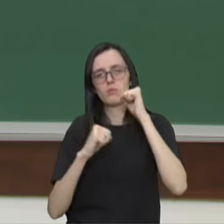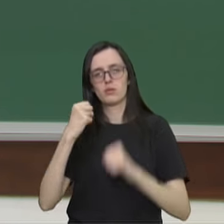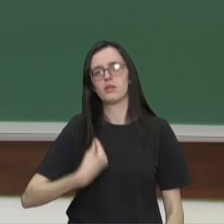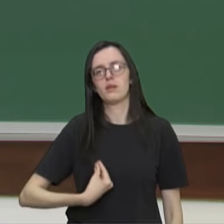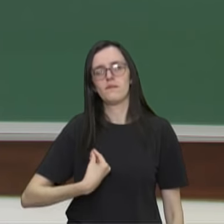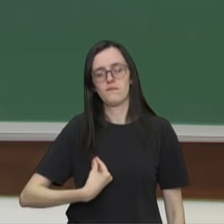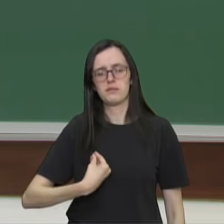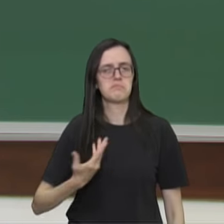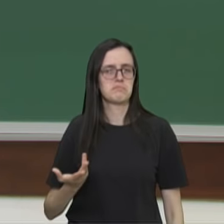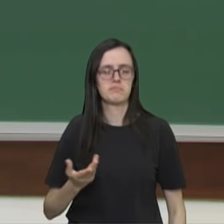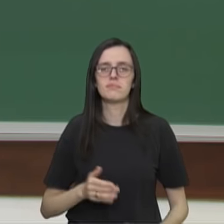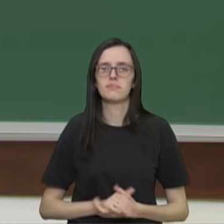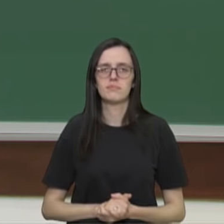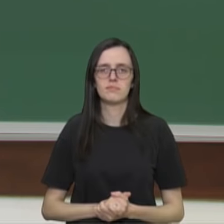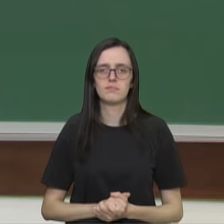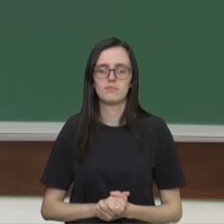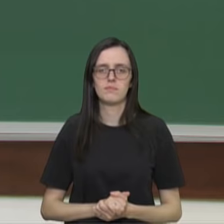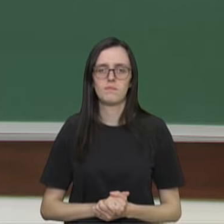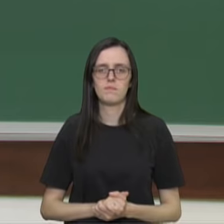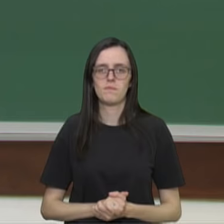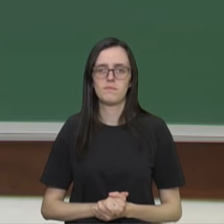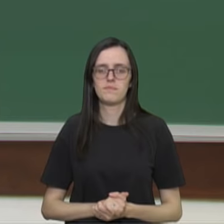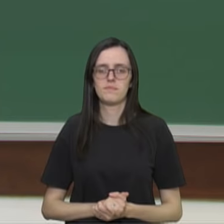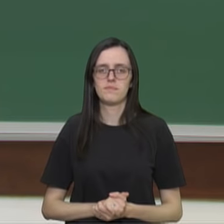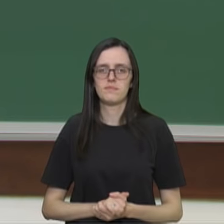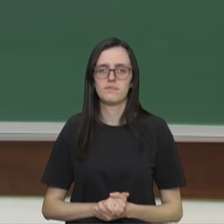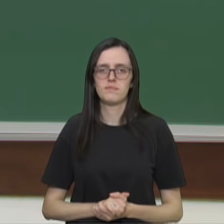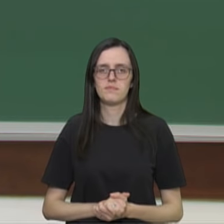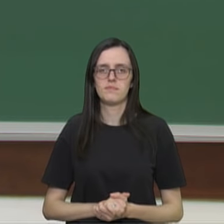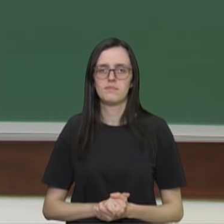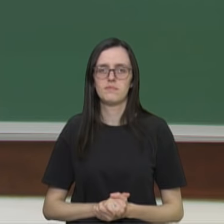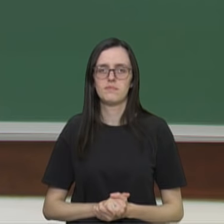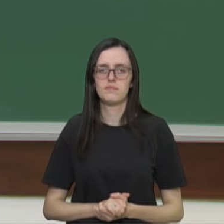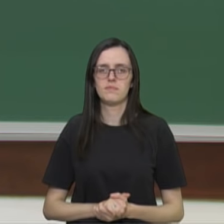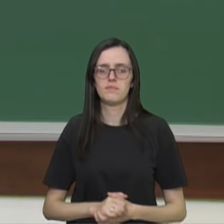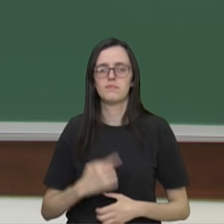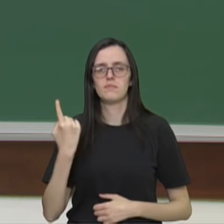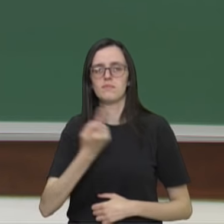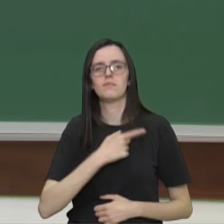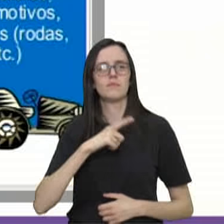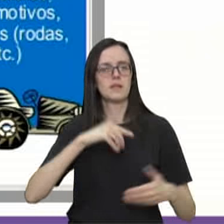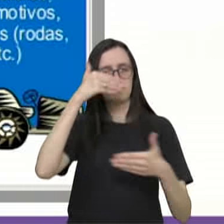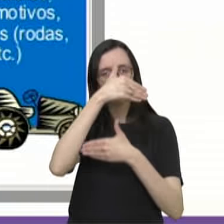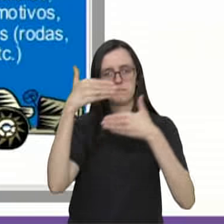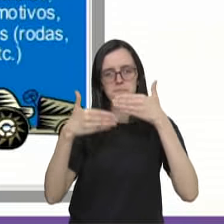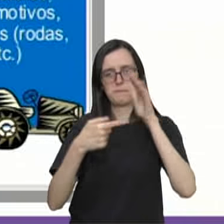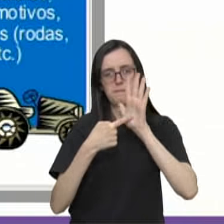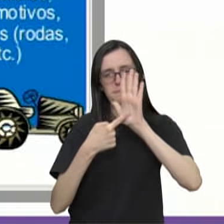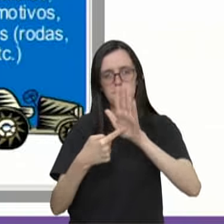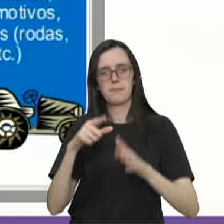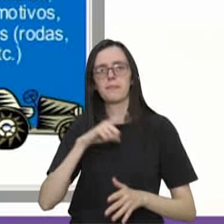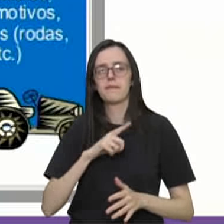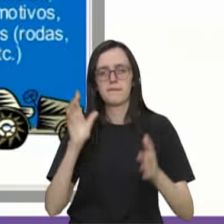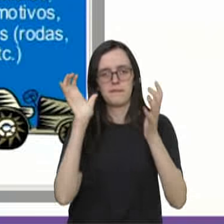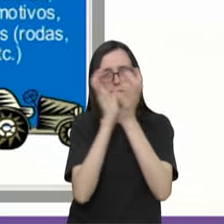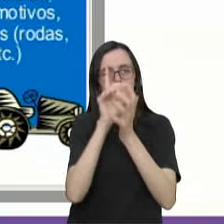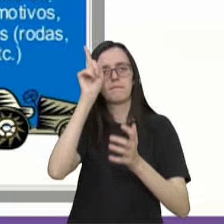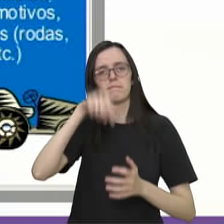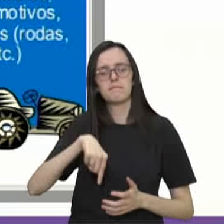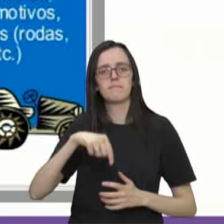existentes pessoal de acordo com os nossos é de acordo com os nossos slides nós temos o quem a